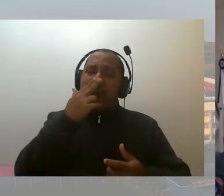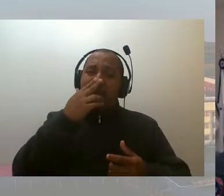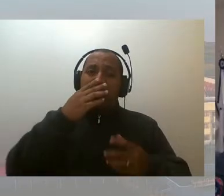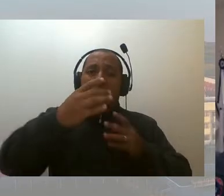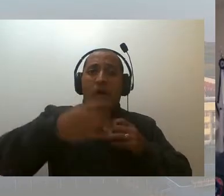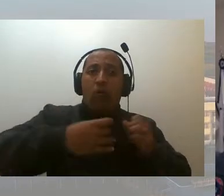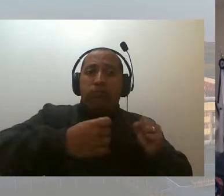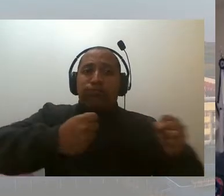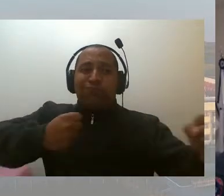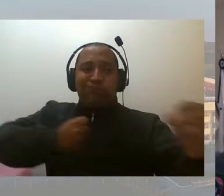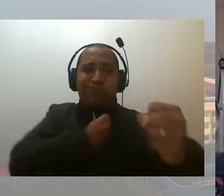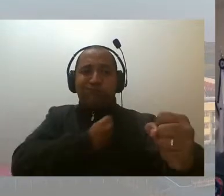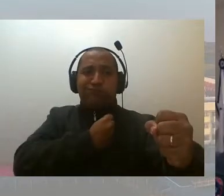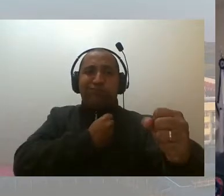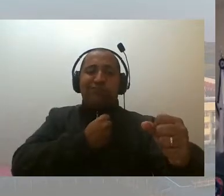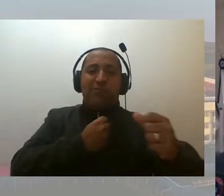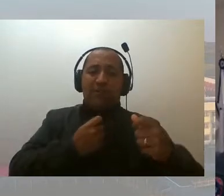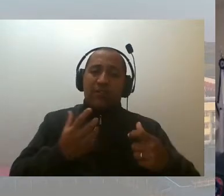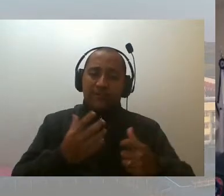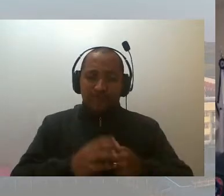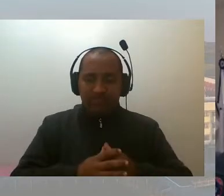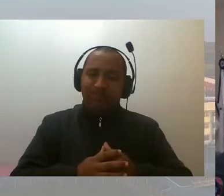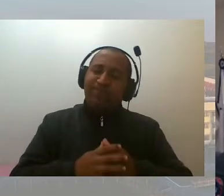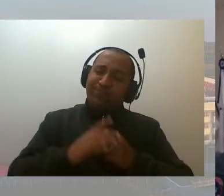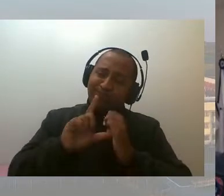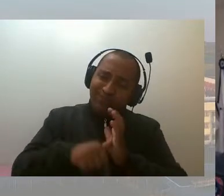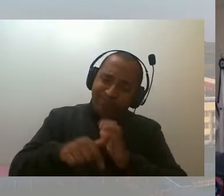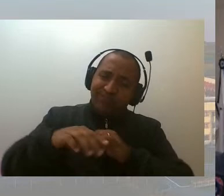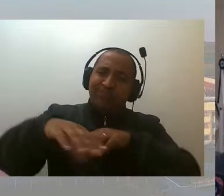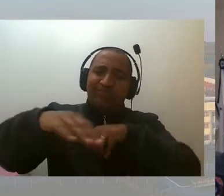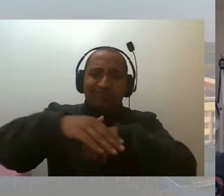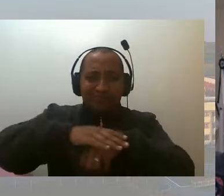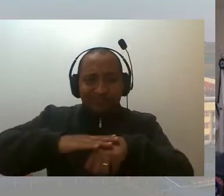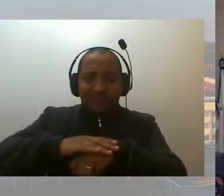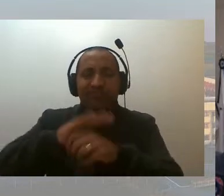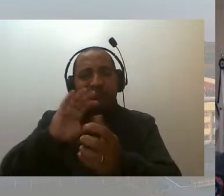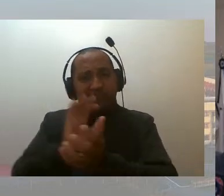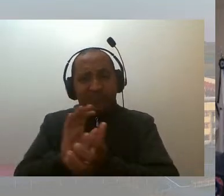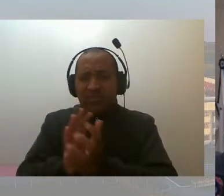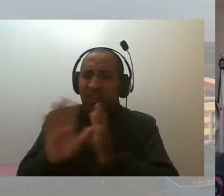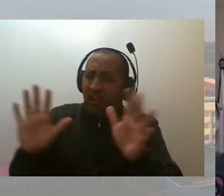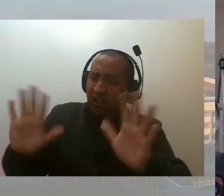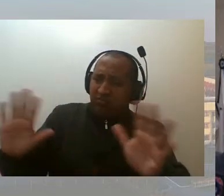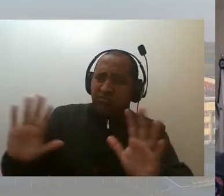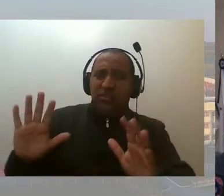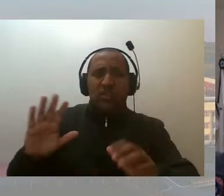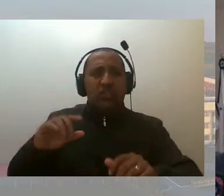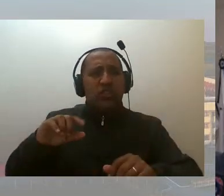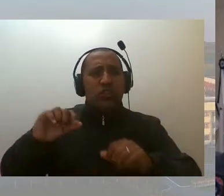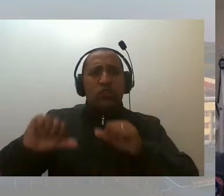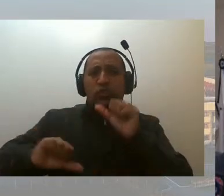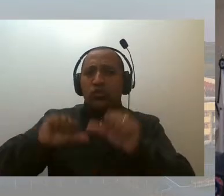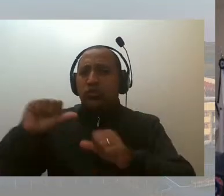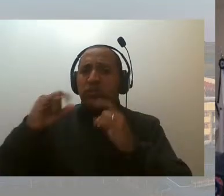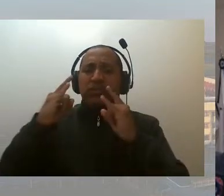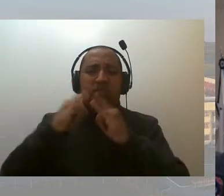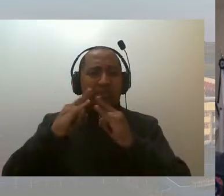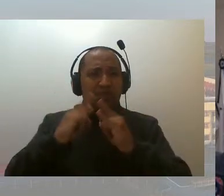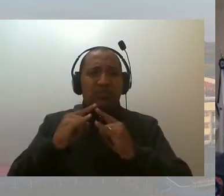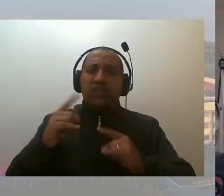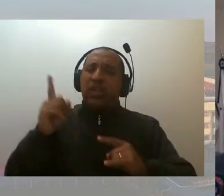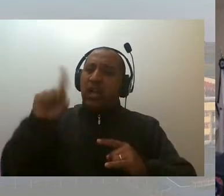do outro. Aí depois, com conversas com os colegas, não, porque não adianta tu mudar de instituição,